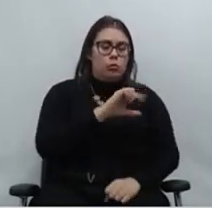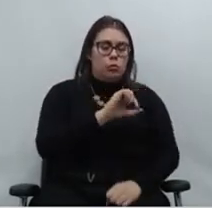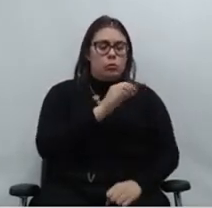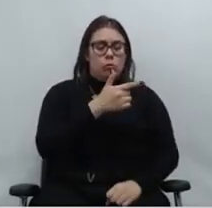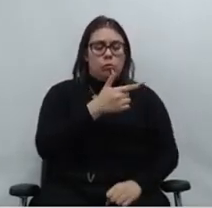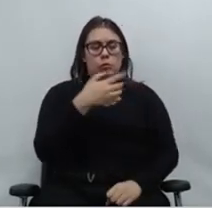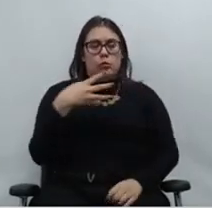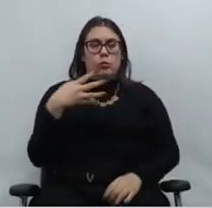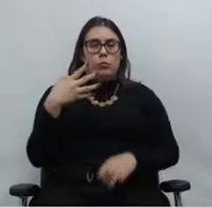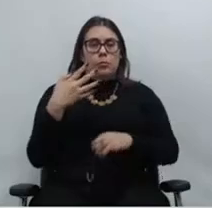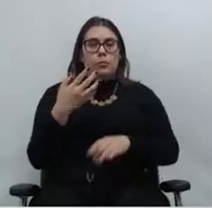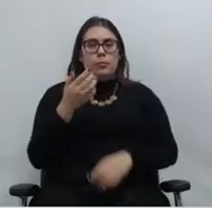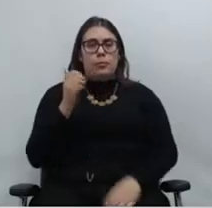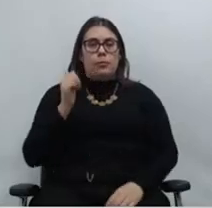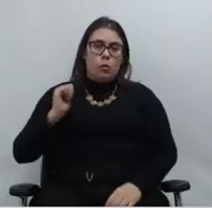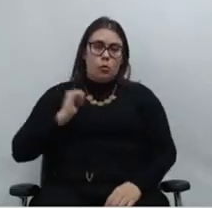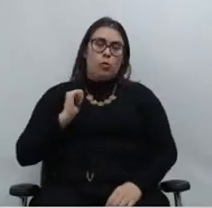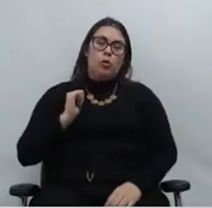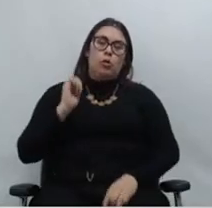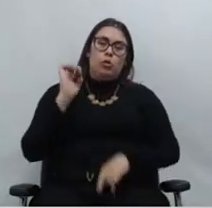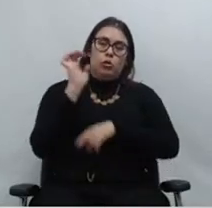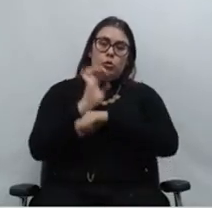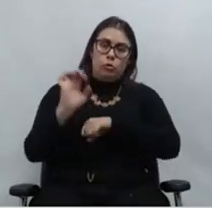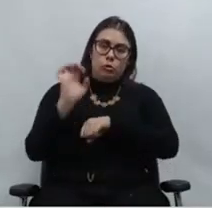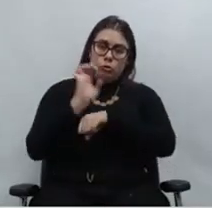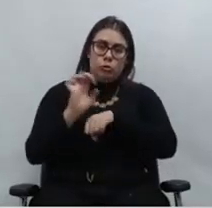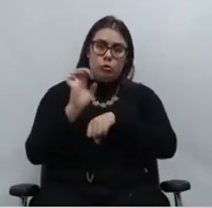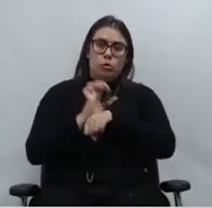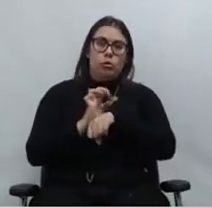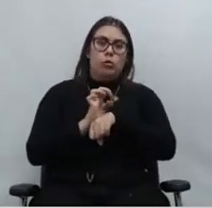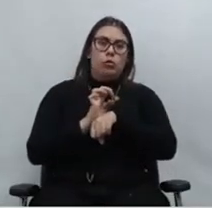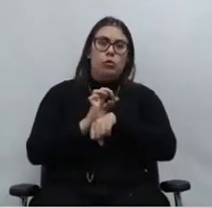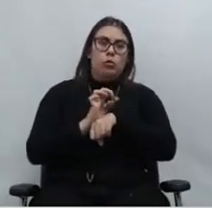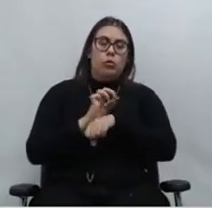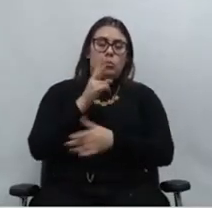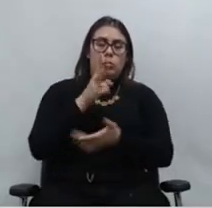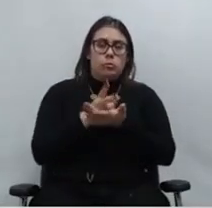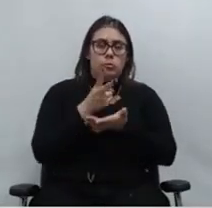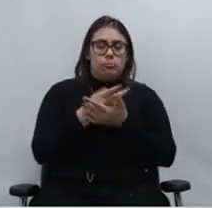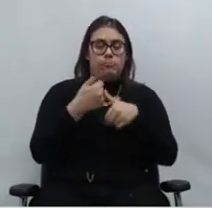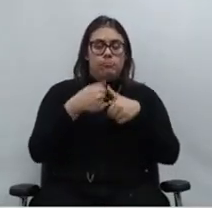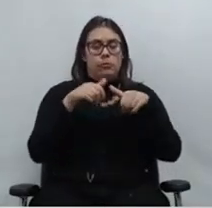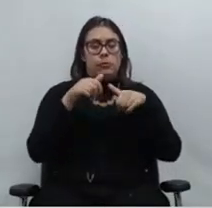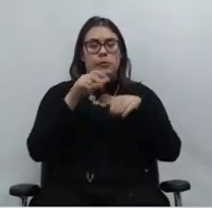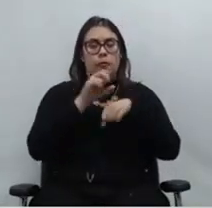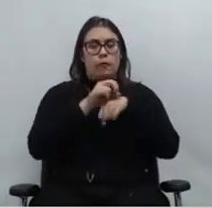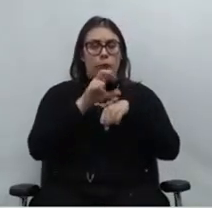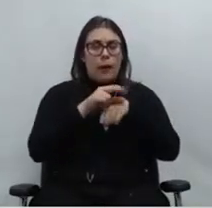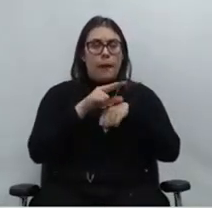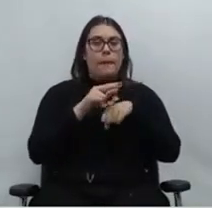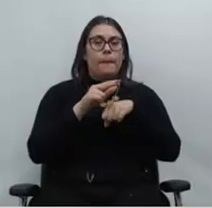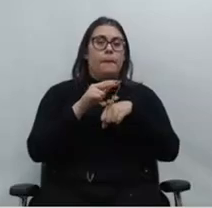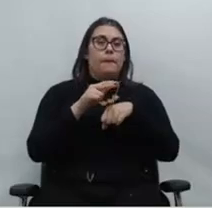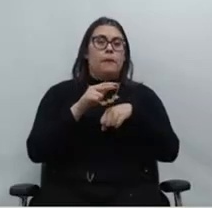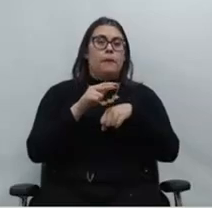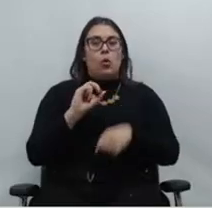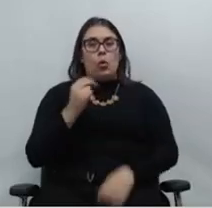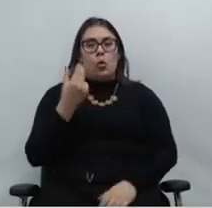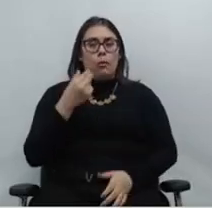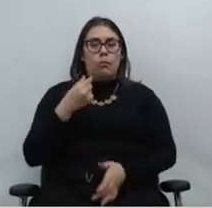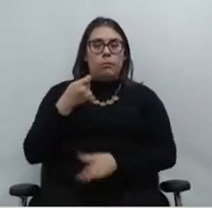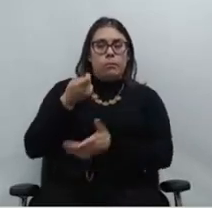de estágio, avaliando a viabilidade de contratação de profissionais com vínculos mais permanentes com a instituição ou a possibilidade de incremento dessa bolsa